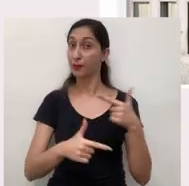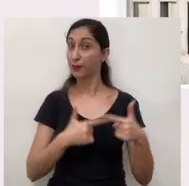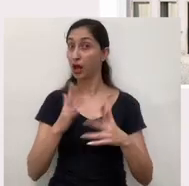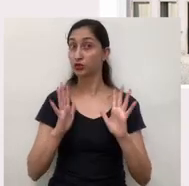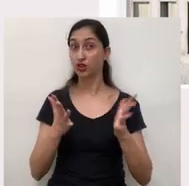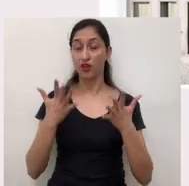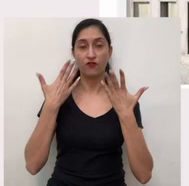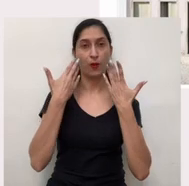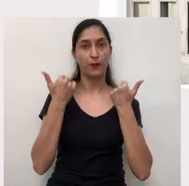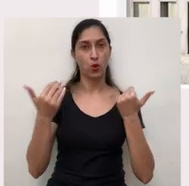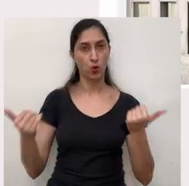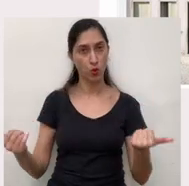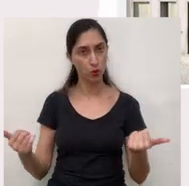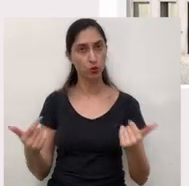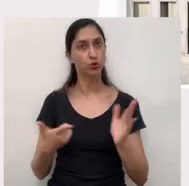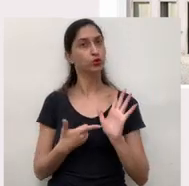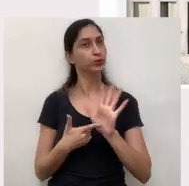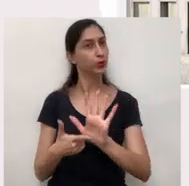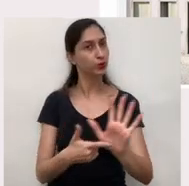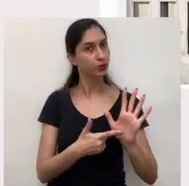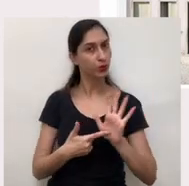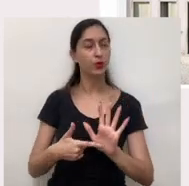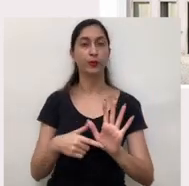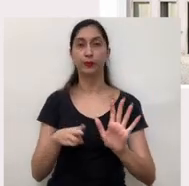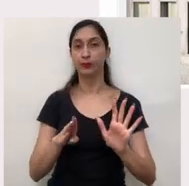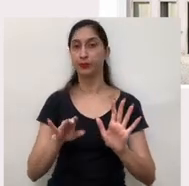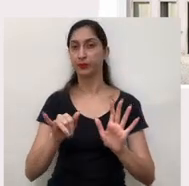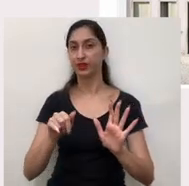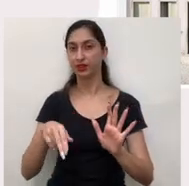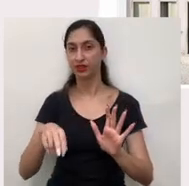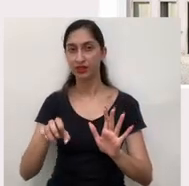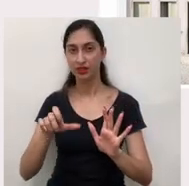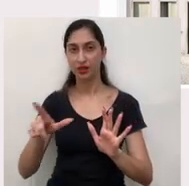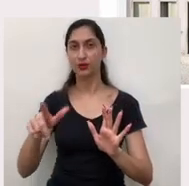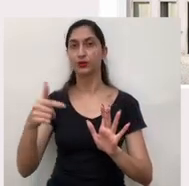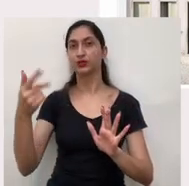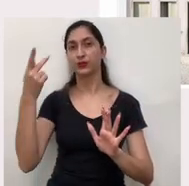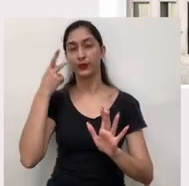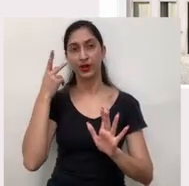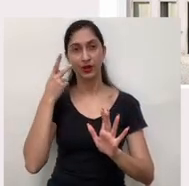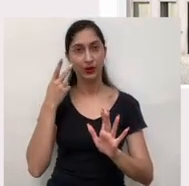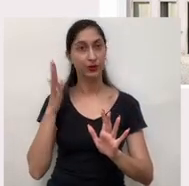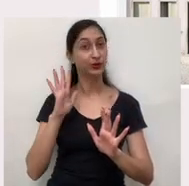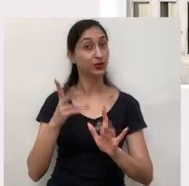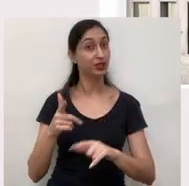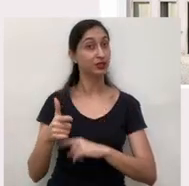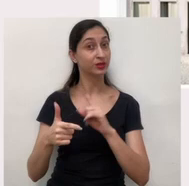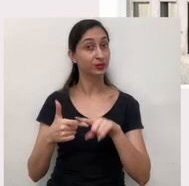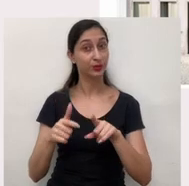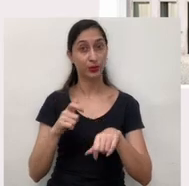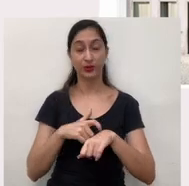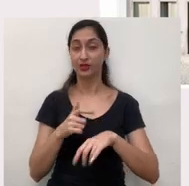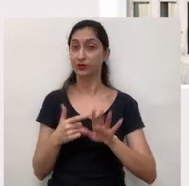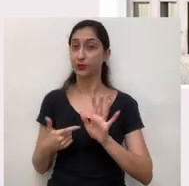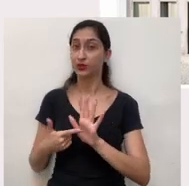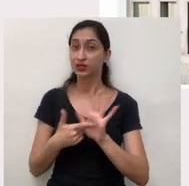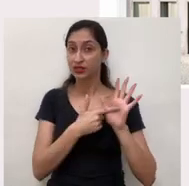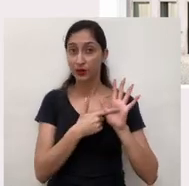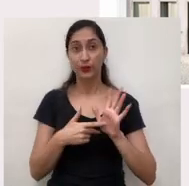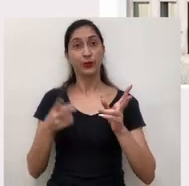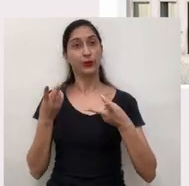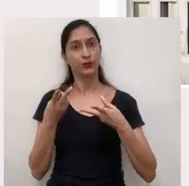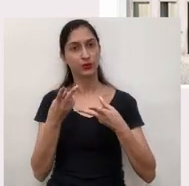conhecido, né, exposto na Bienal de São Paulo, virou livro, que já está na sua segunda edição, que é o Pinturas e Platibandas, né,